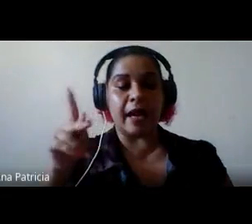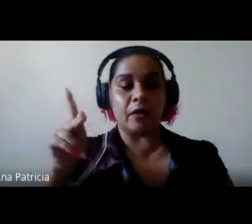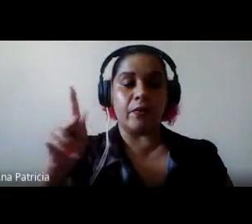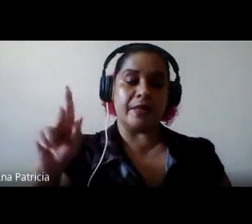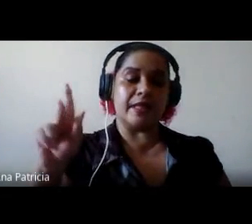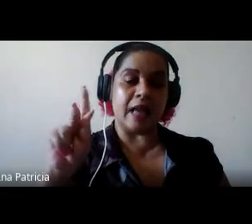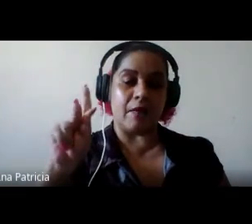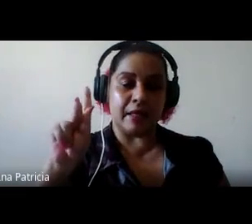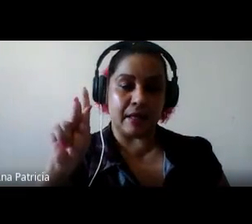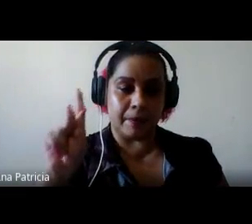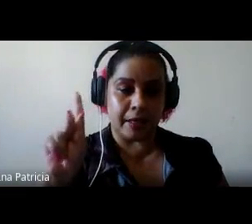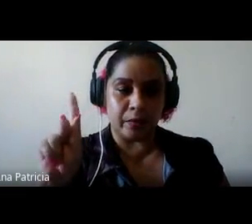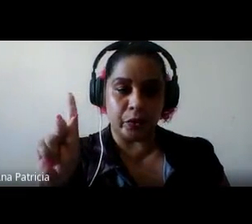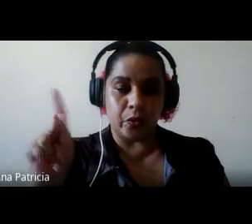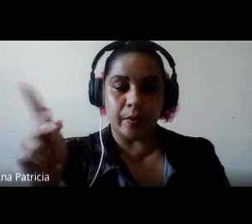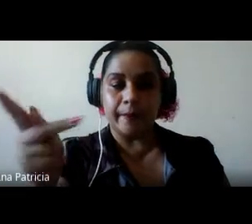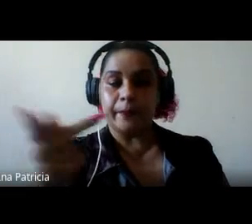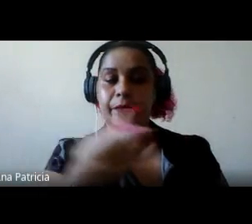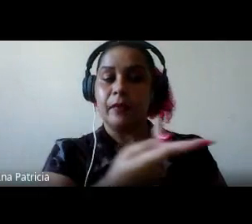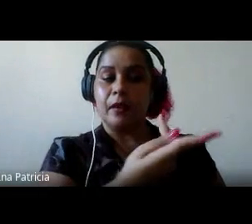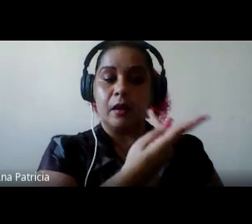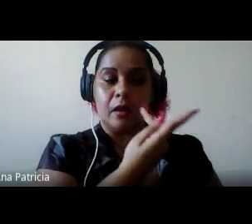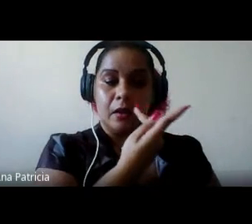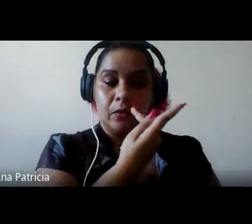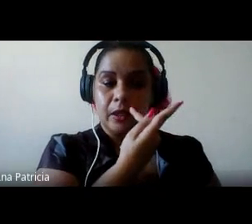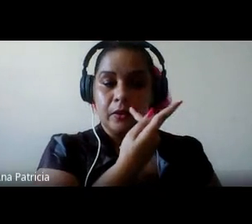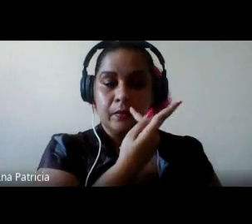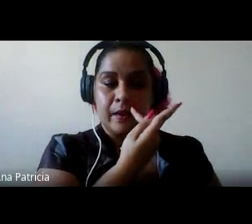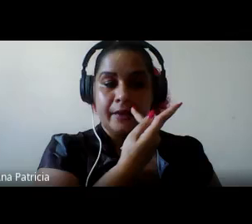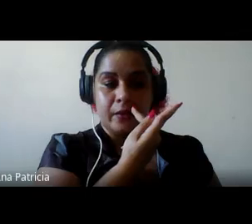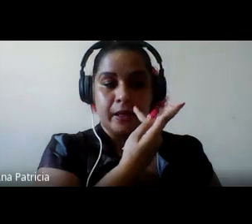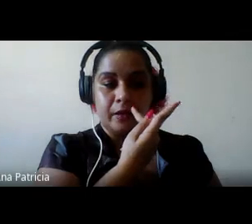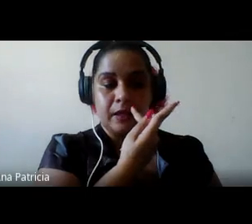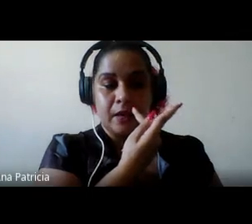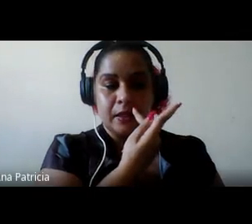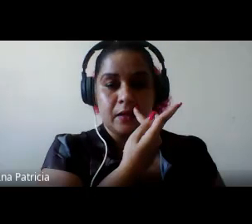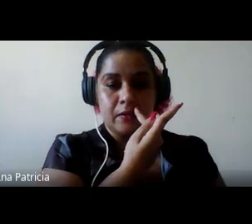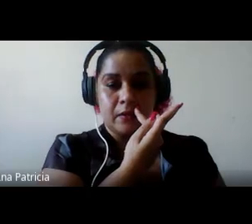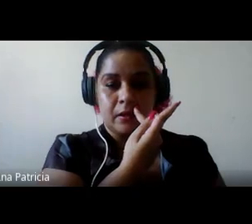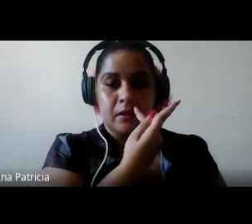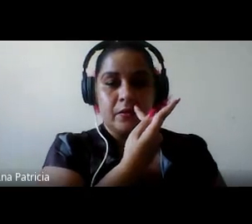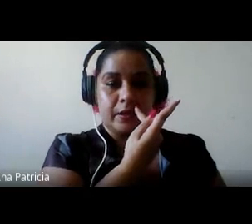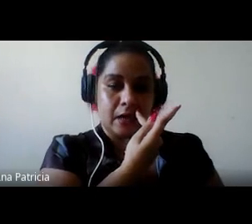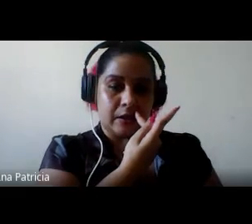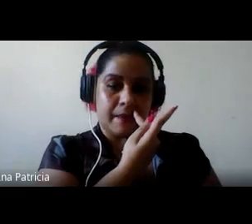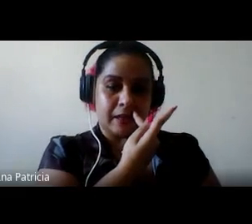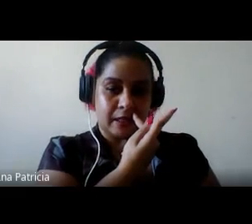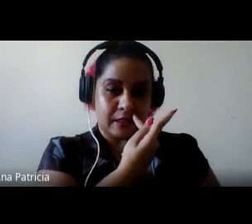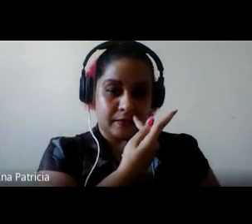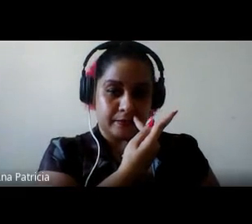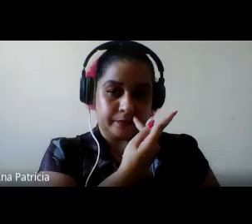me marcaram com esse sinal. A letra P do meu nome. O dedo médio toca aqui no sinalzinho. O sinal